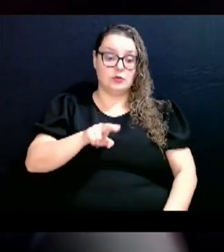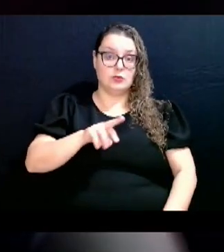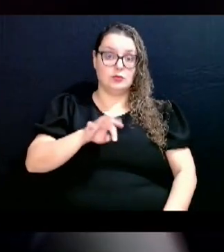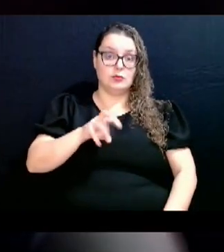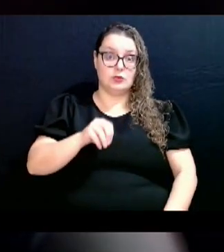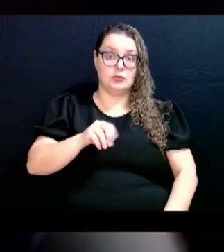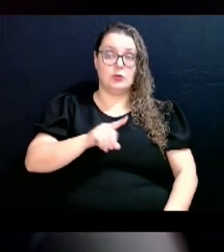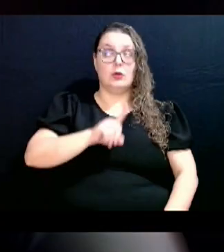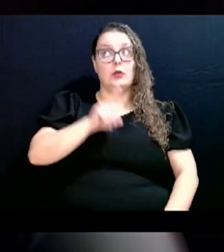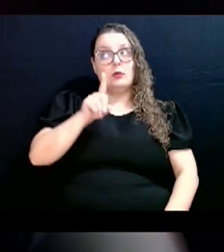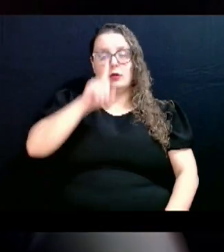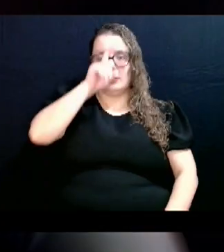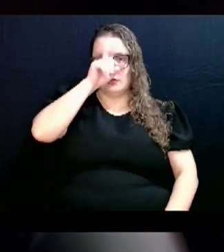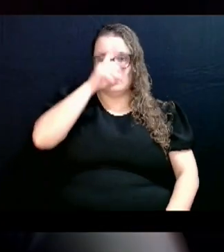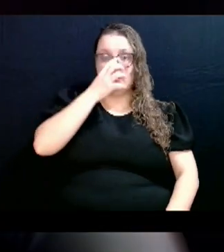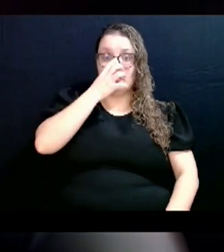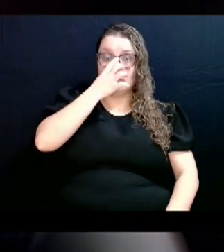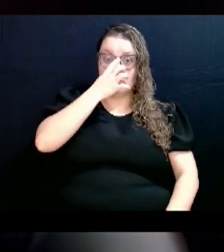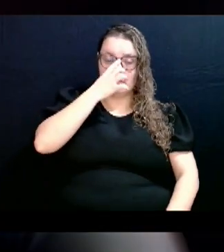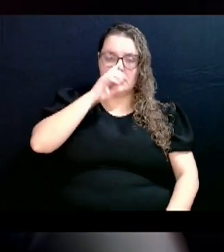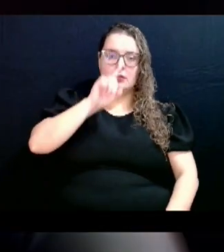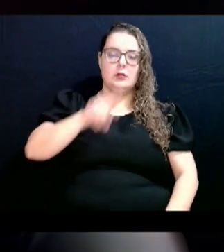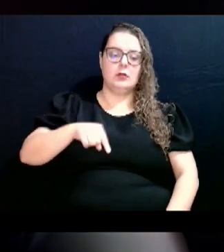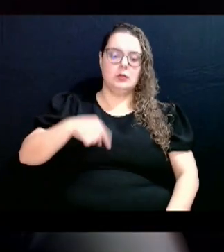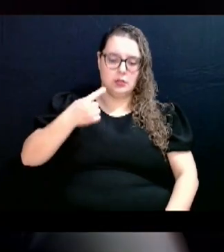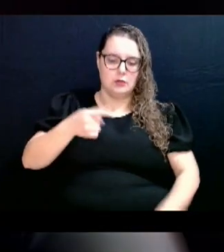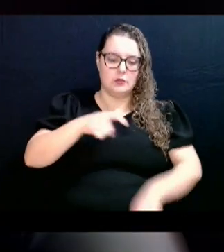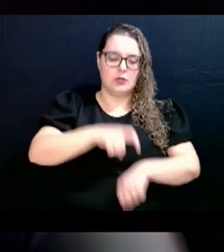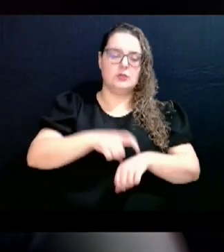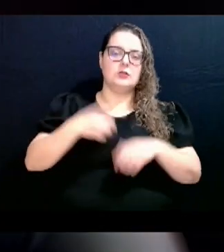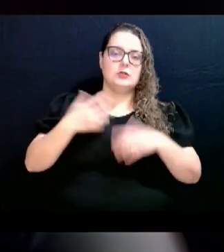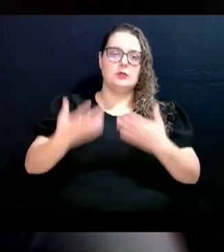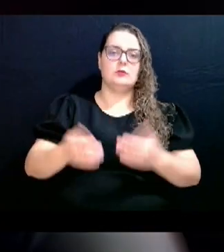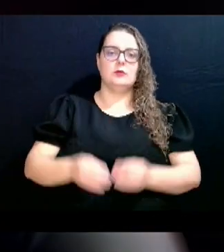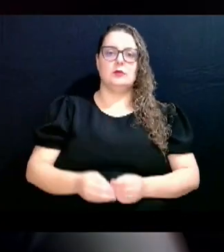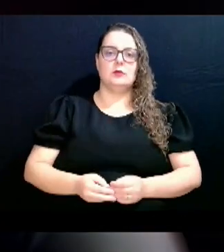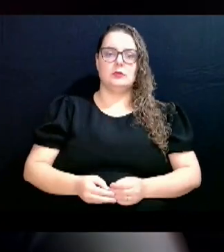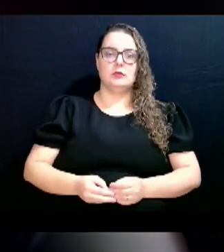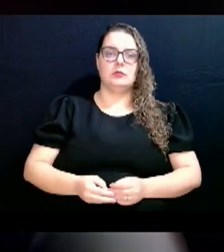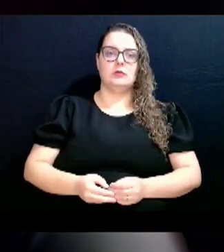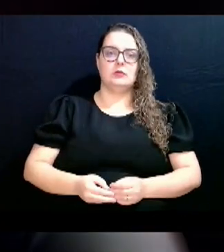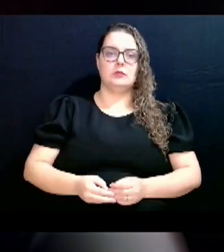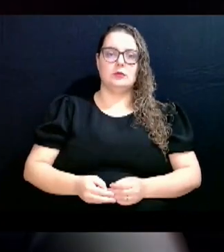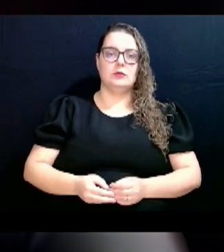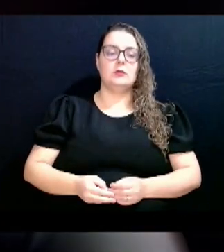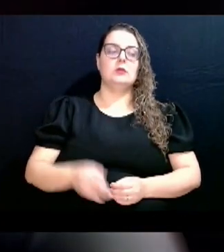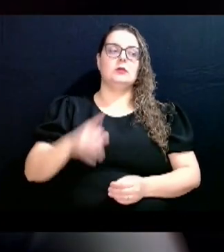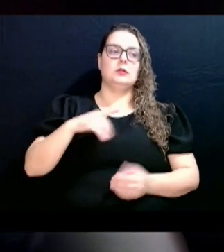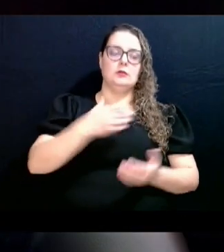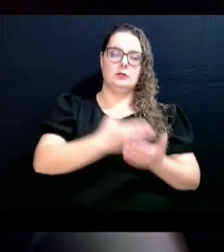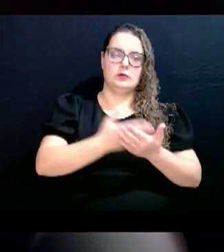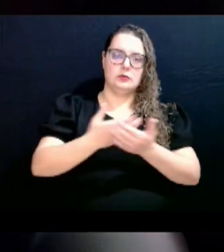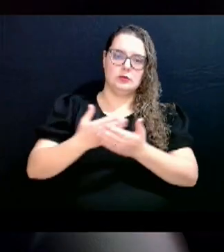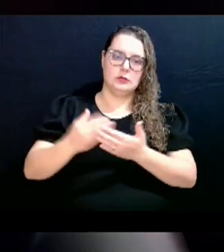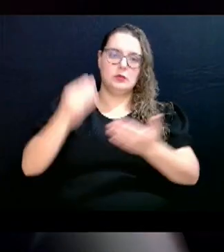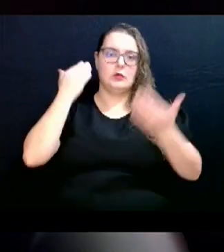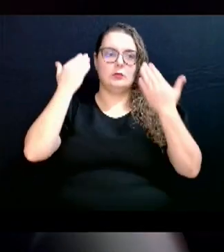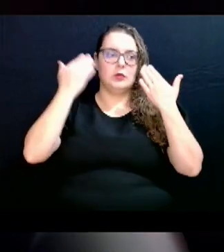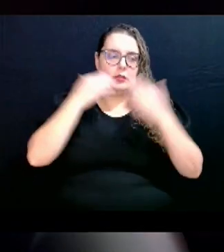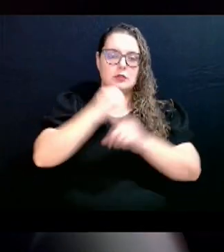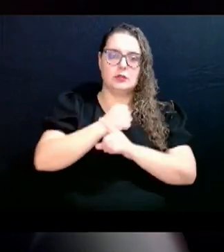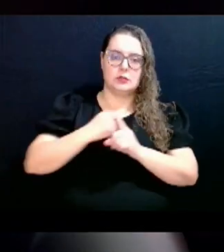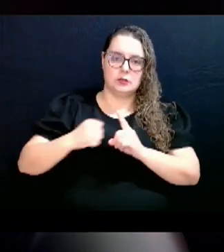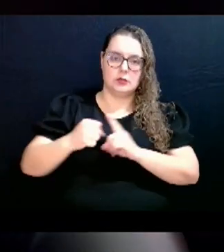hospital, e aí após esse episódio, tendo também o estudo psicossocial junto